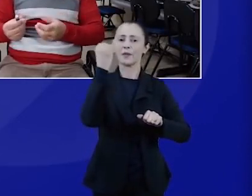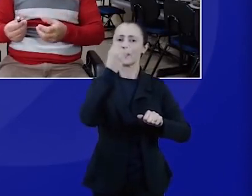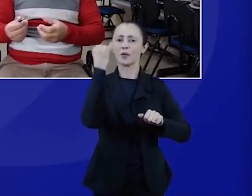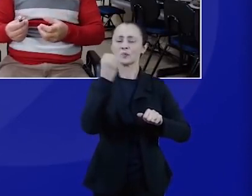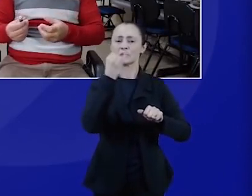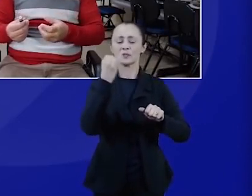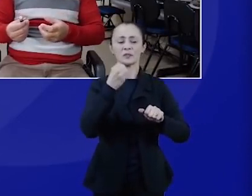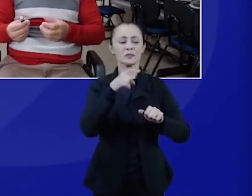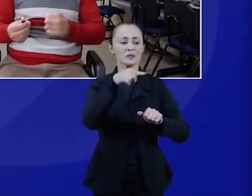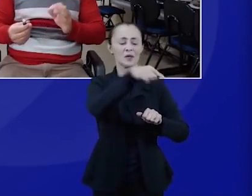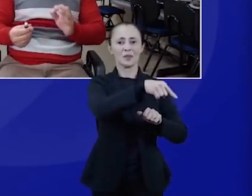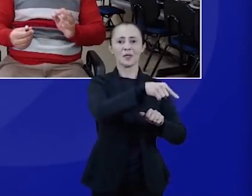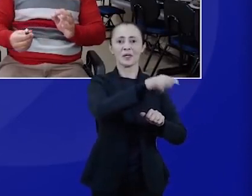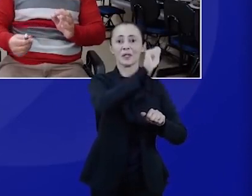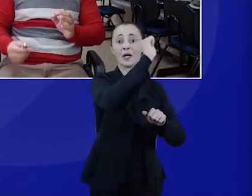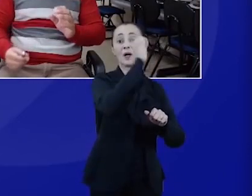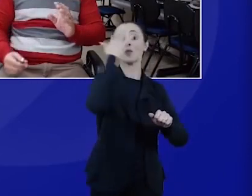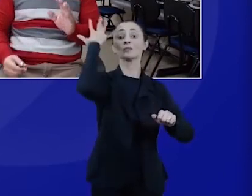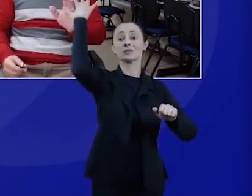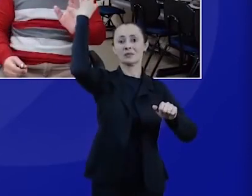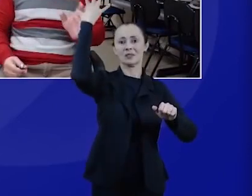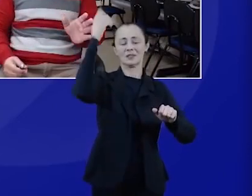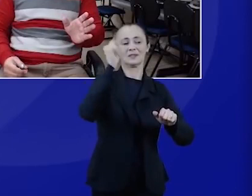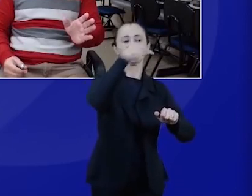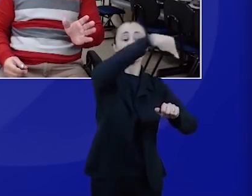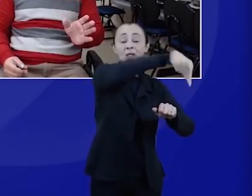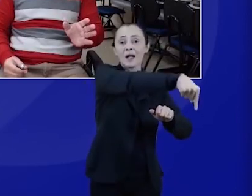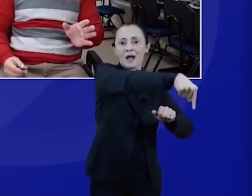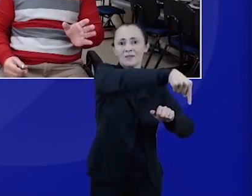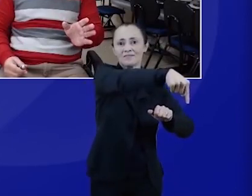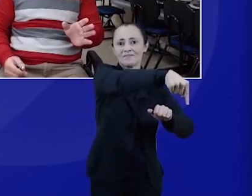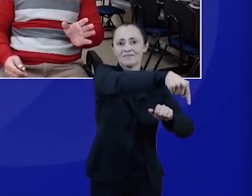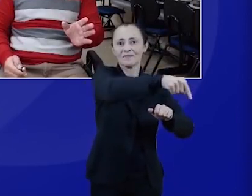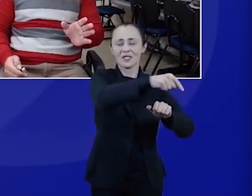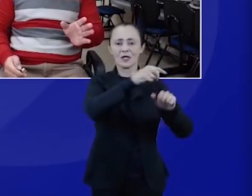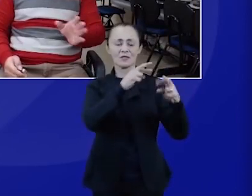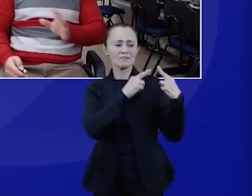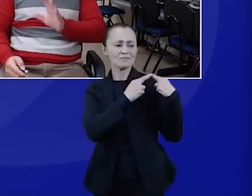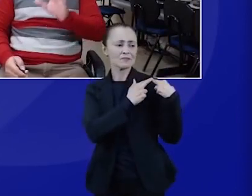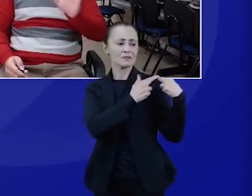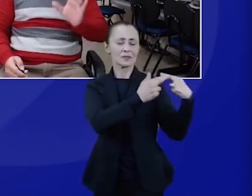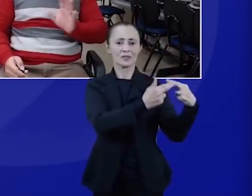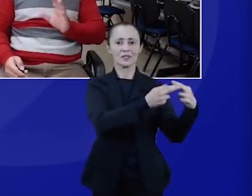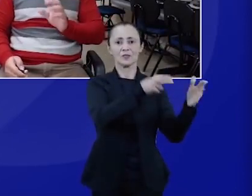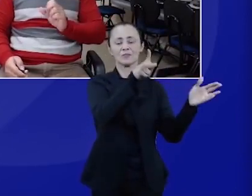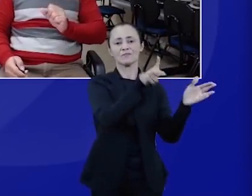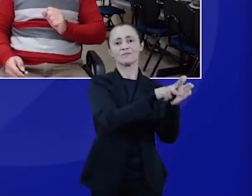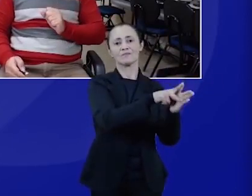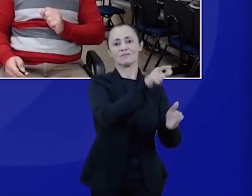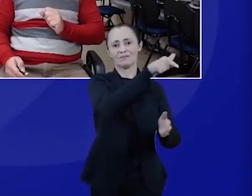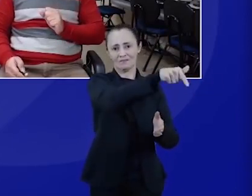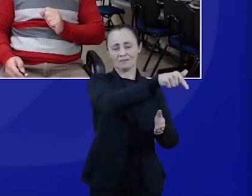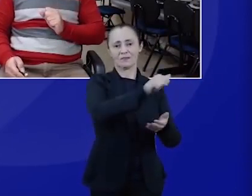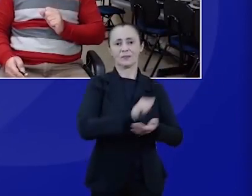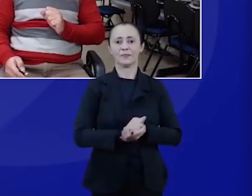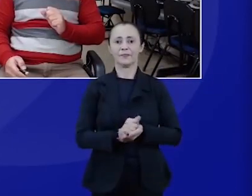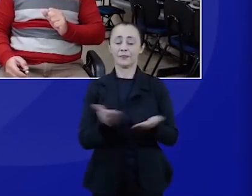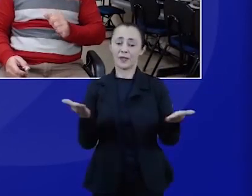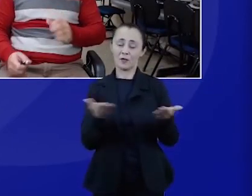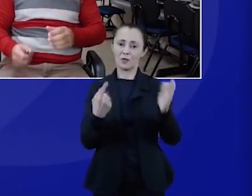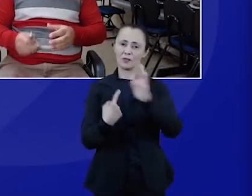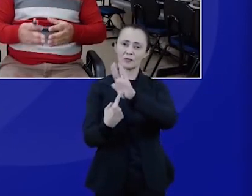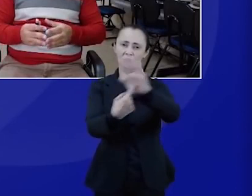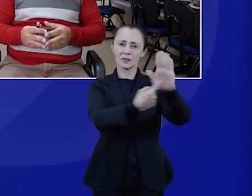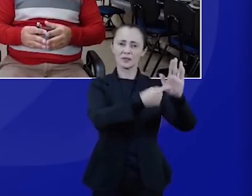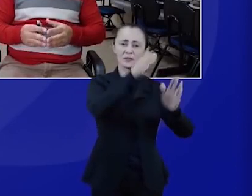vinculadas ao campo, mas respeitando a sua particularidade. Vamos apresentar para vocês agora de uma maneira